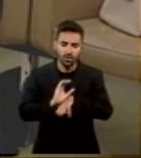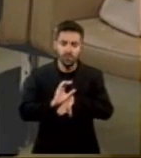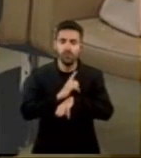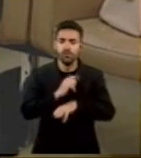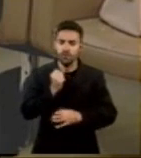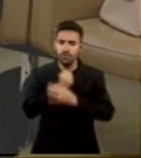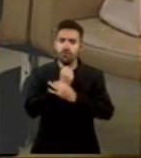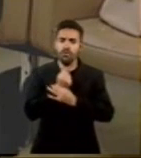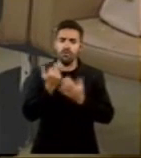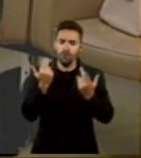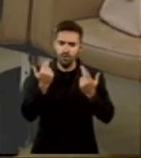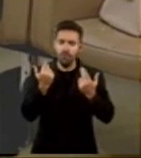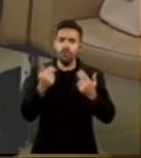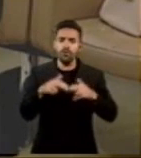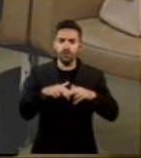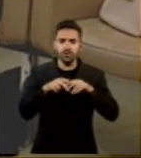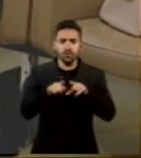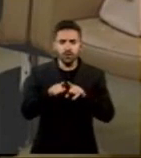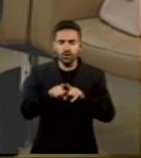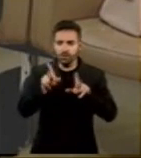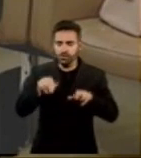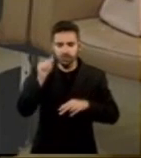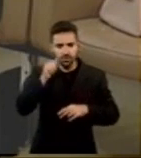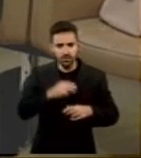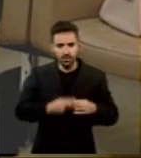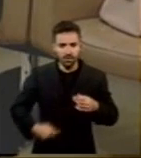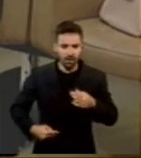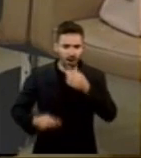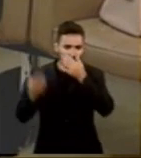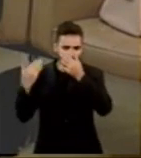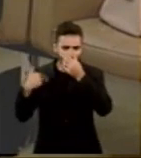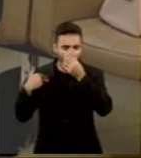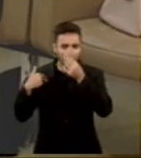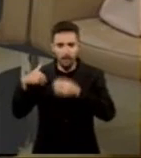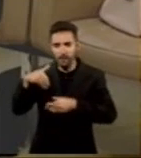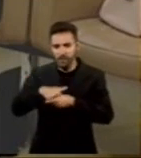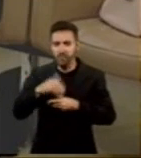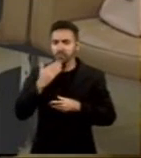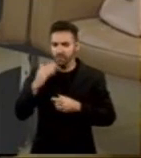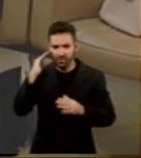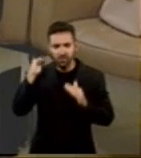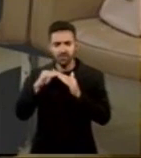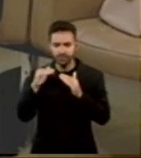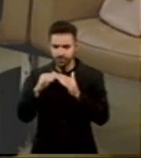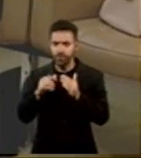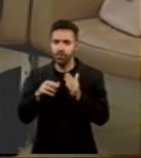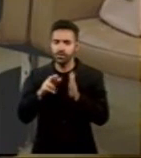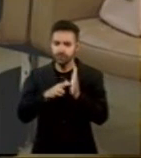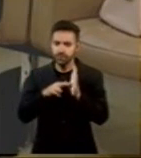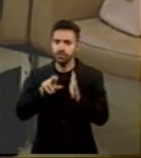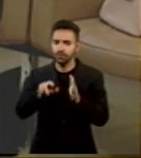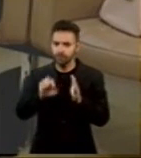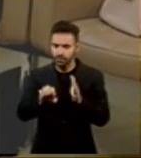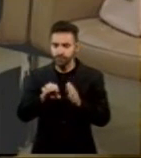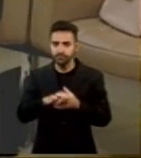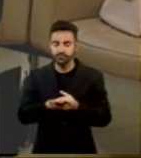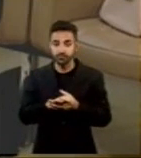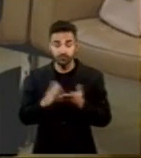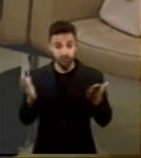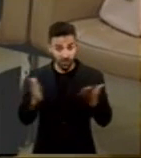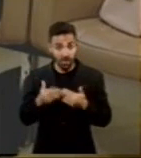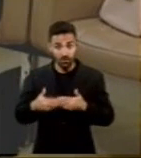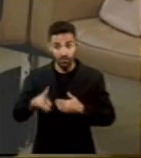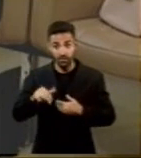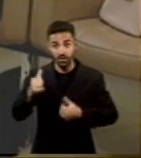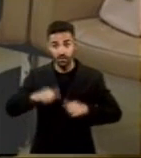igualdade, porque, assim como diz a ministra, que julgou favoravelmente esse recurso e que está agora sob análise